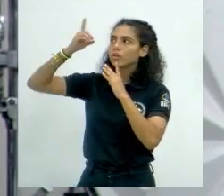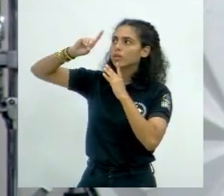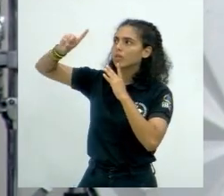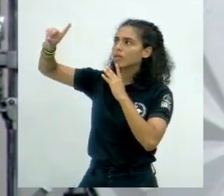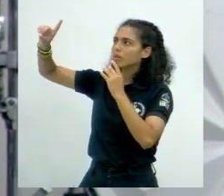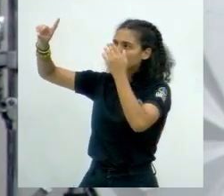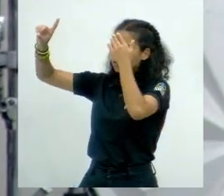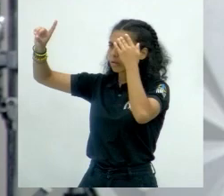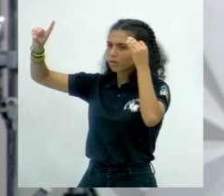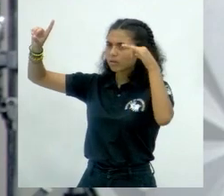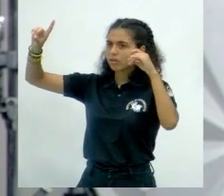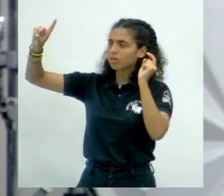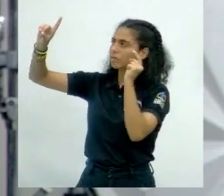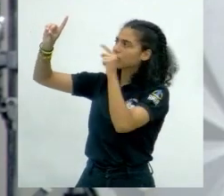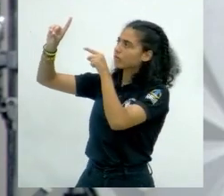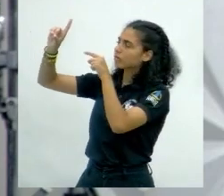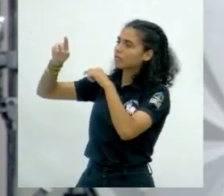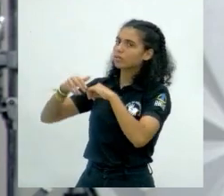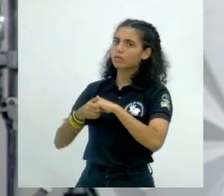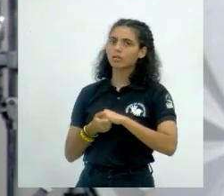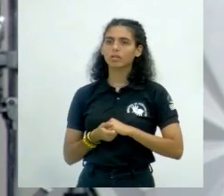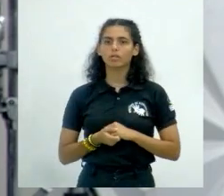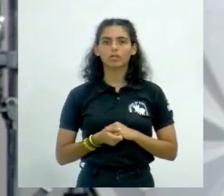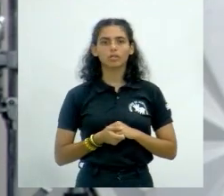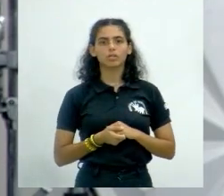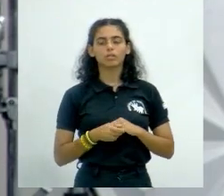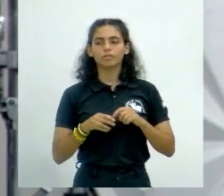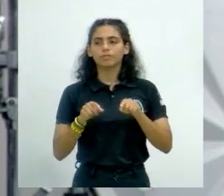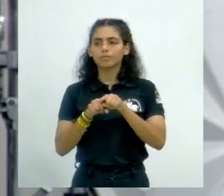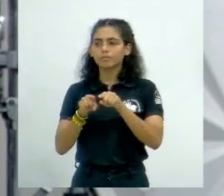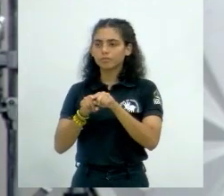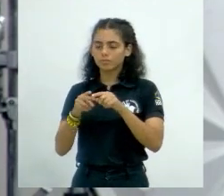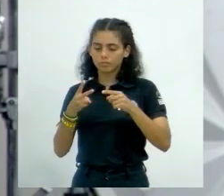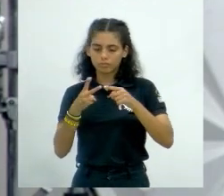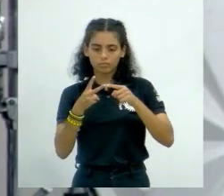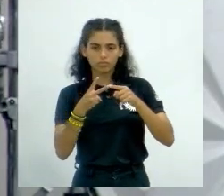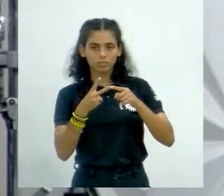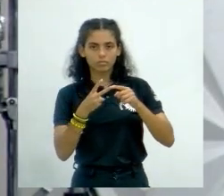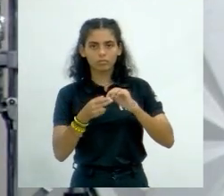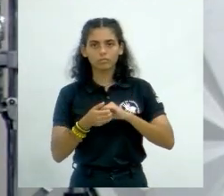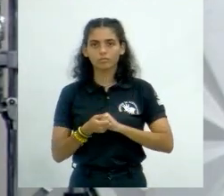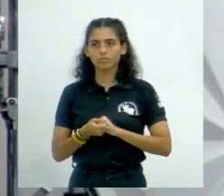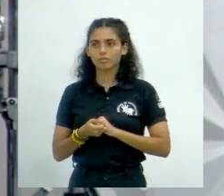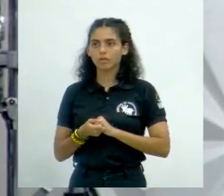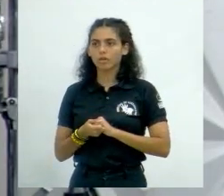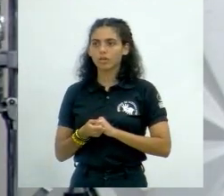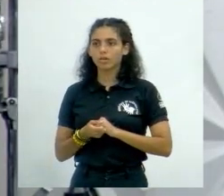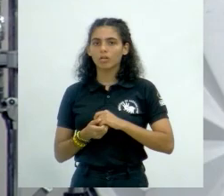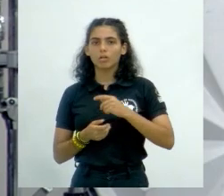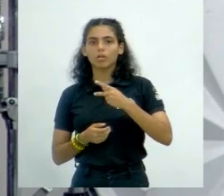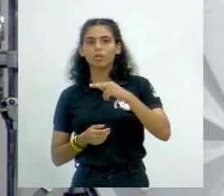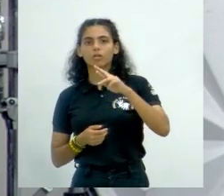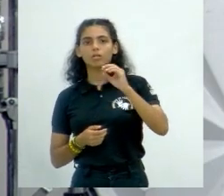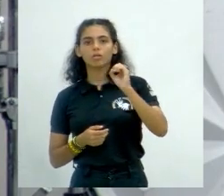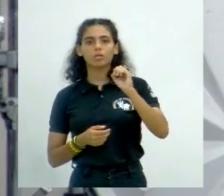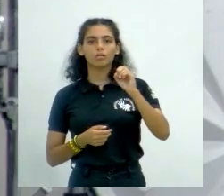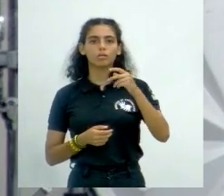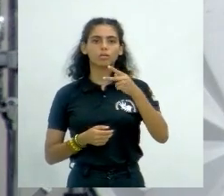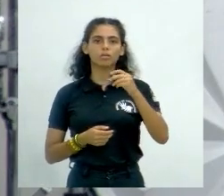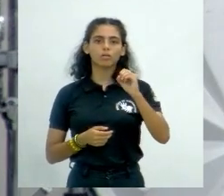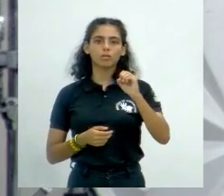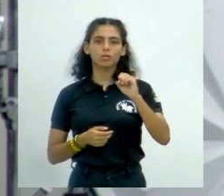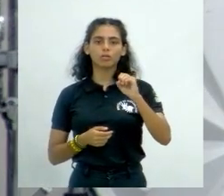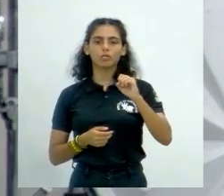discrição. Discrição aqui no sentido de propósito. E eu achei muito interessante porque Kidner,